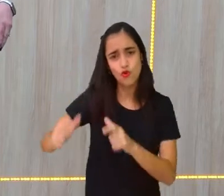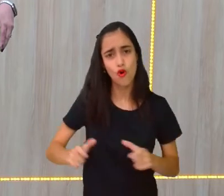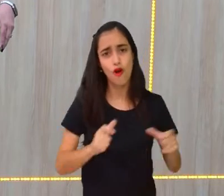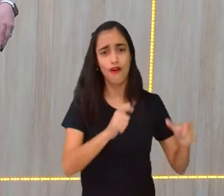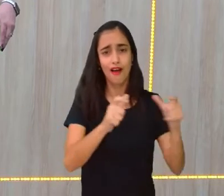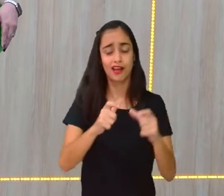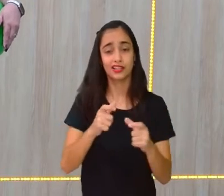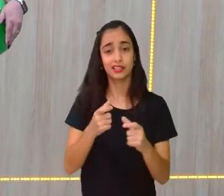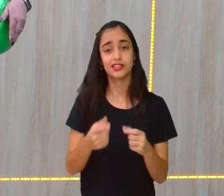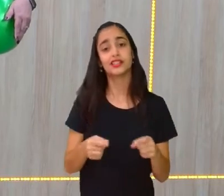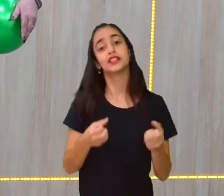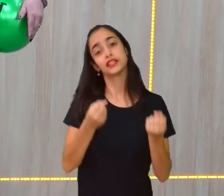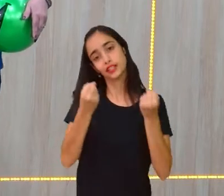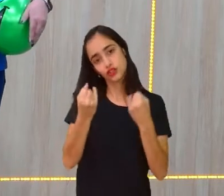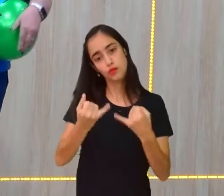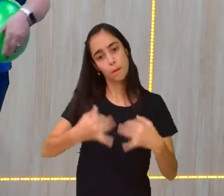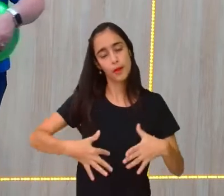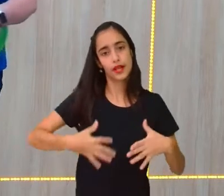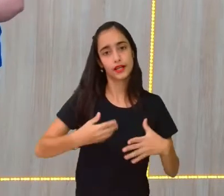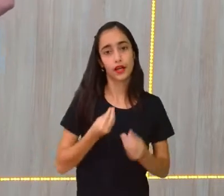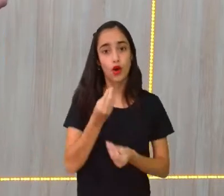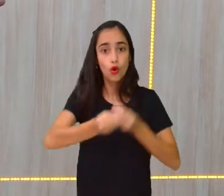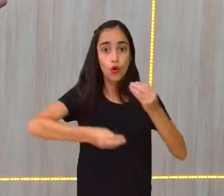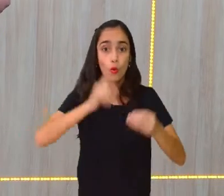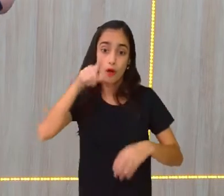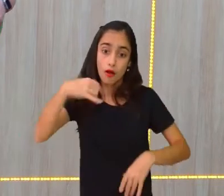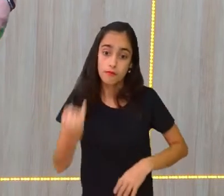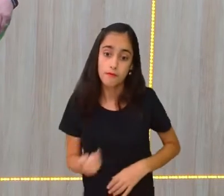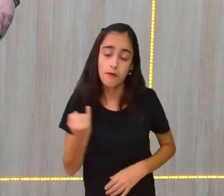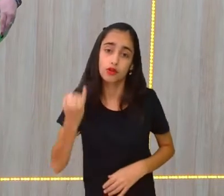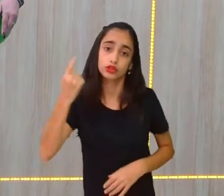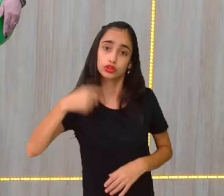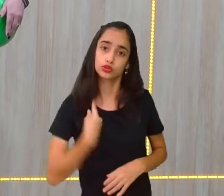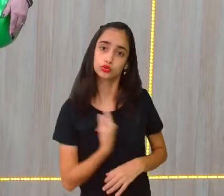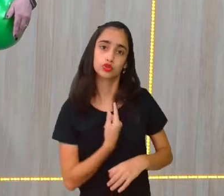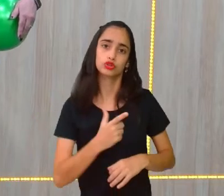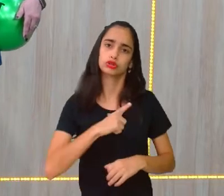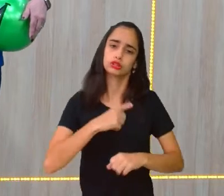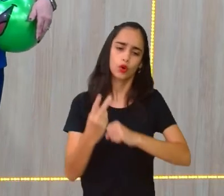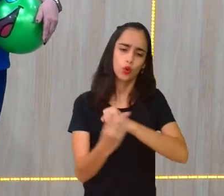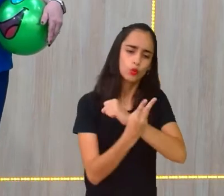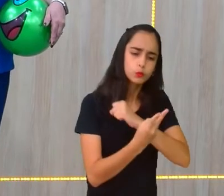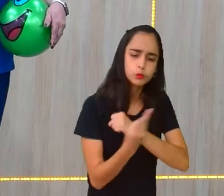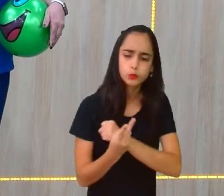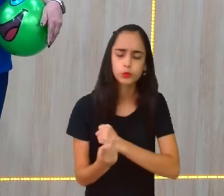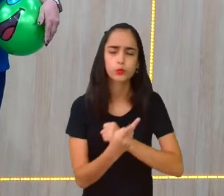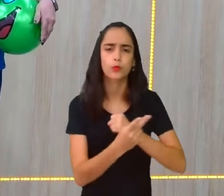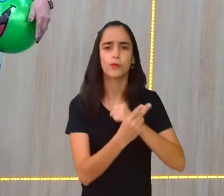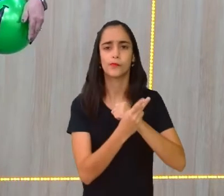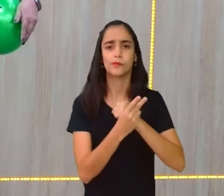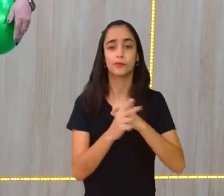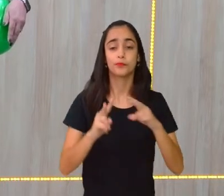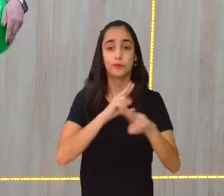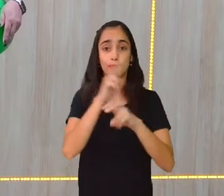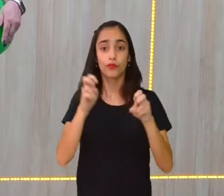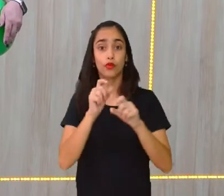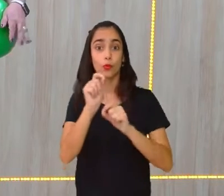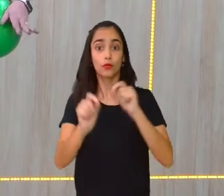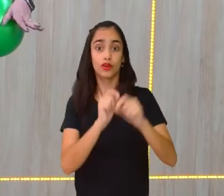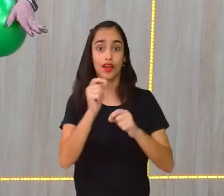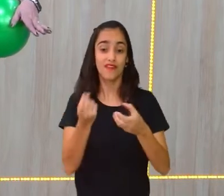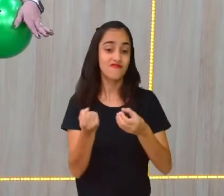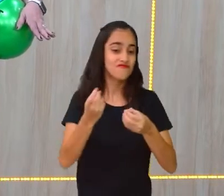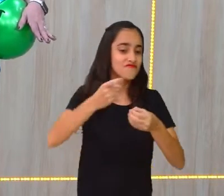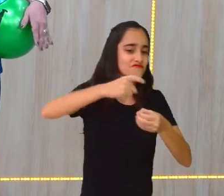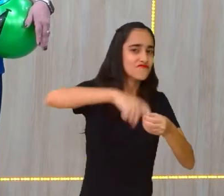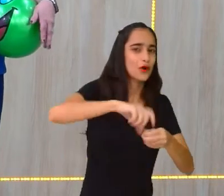já estão mostrando a importância da gente se cuidar em relação aí a essa volta que a